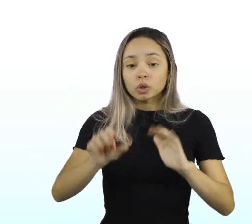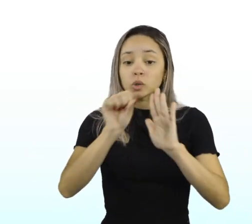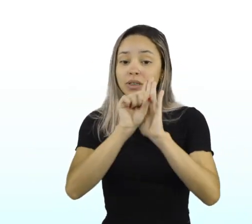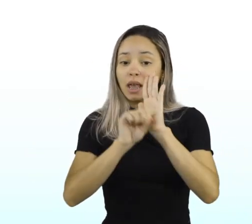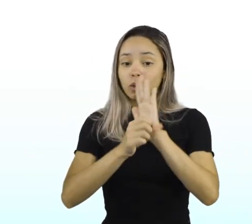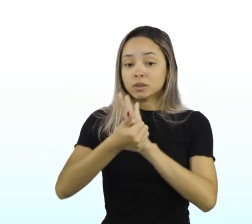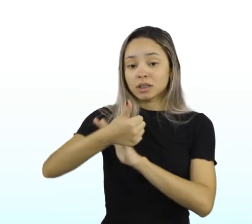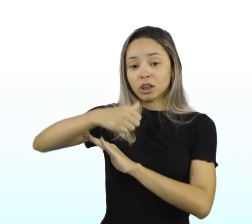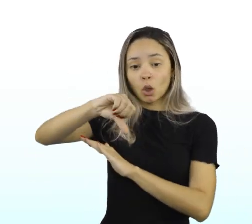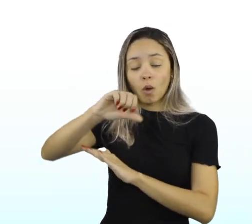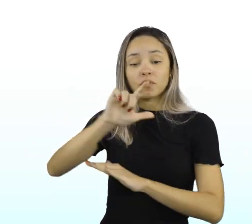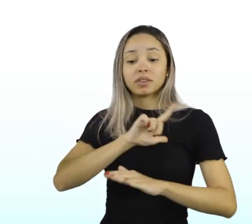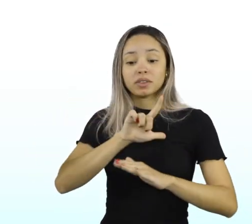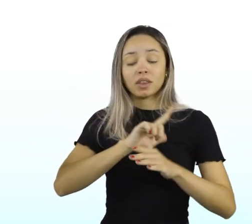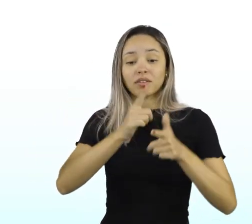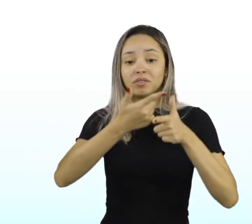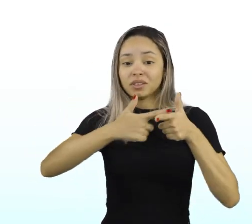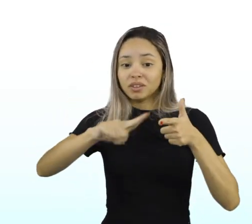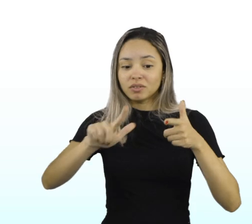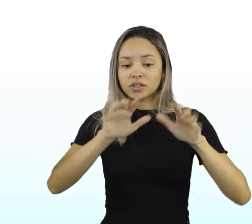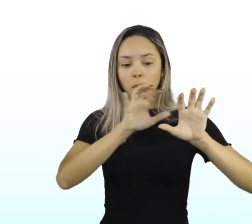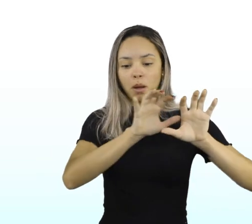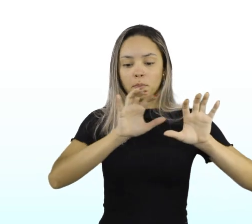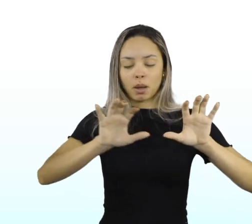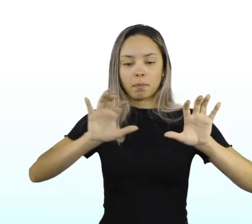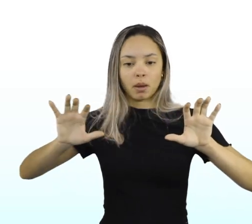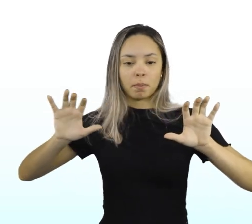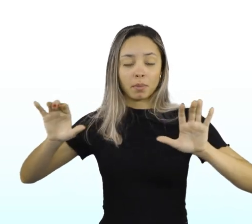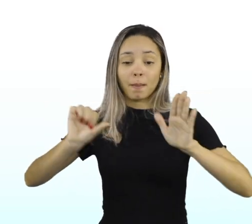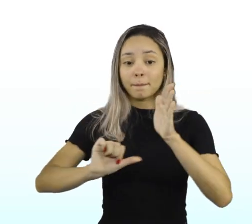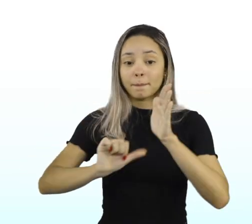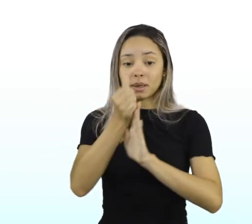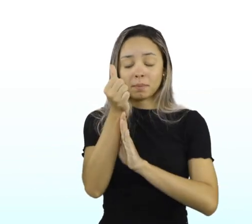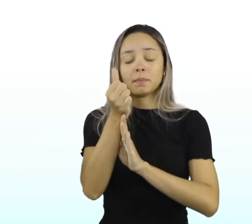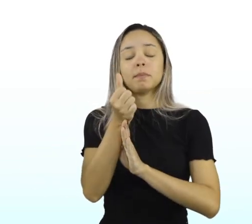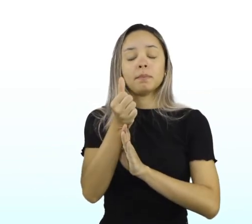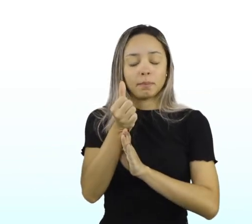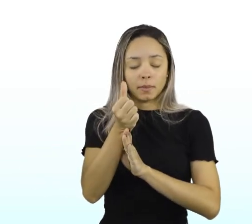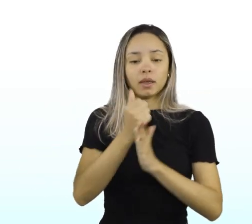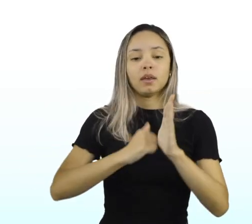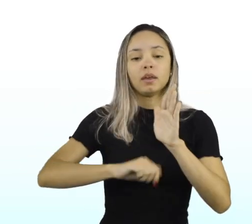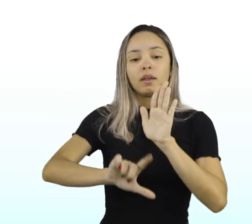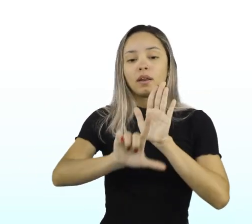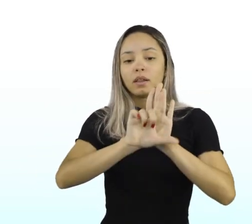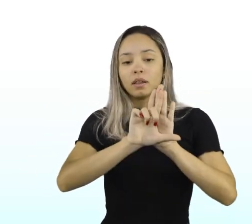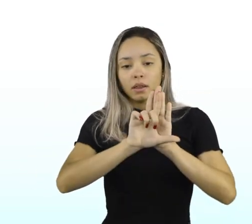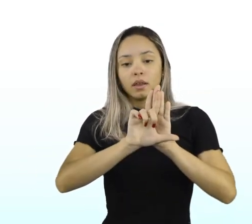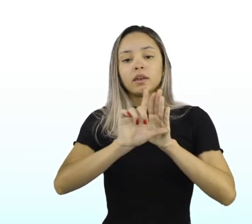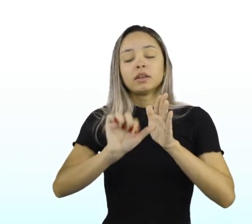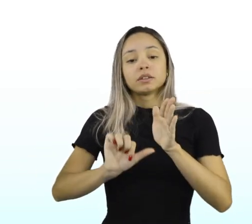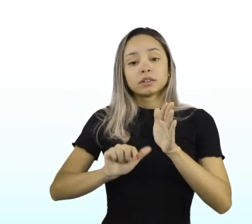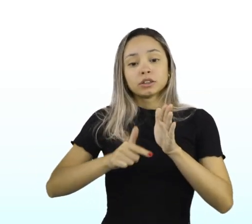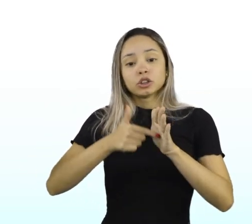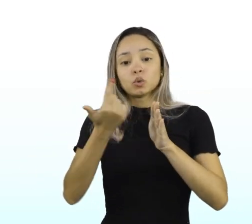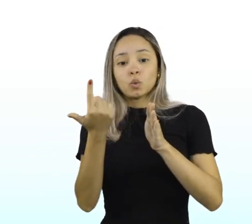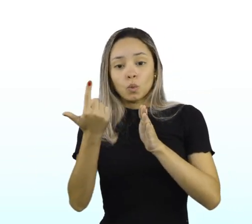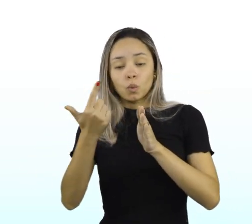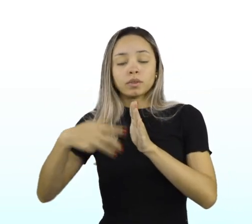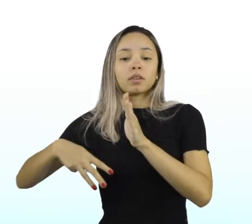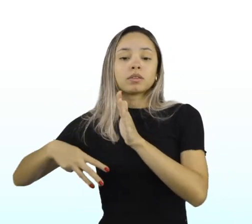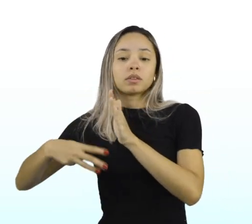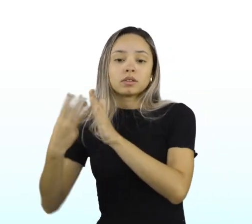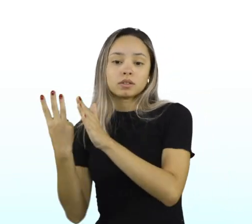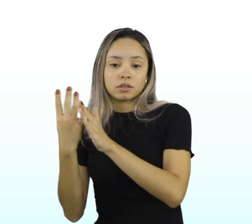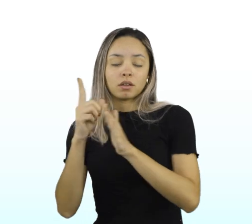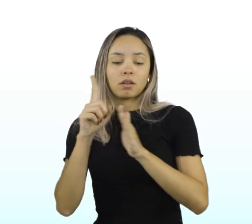que houve essa separação entre três leis. Lembrando que a primeira lei, chamada inércia, a segunda lei, lei fundamental da dinâmica, e a terceira lei,